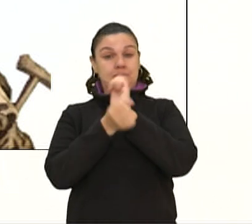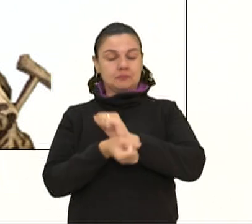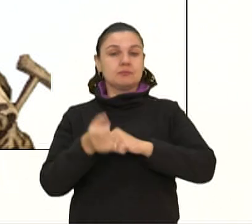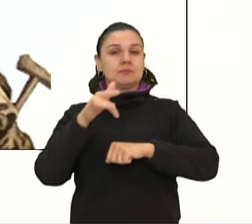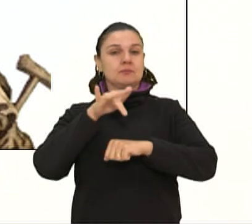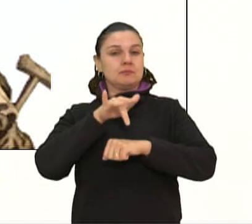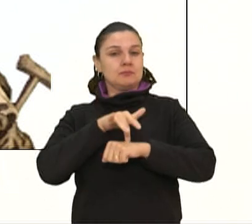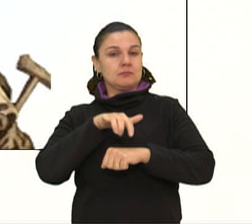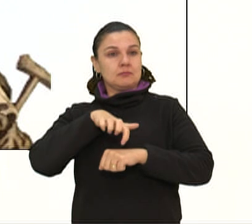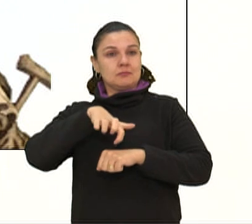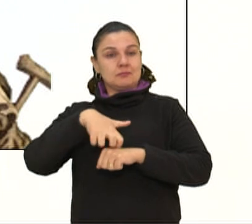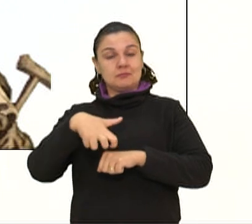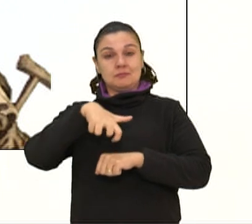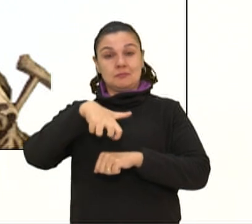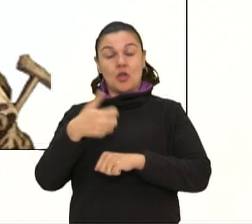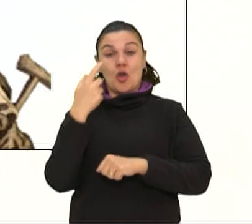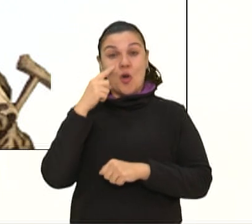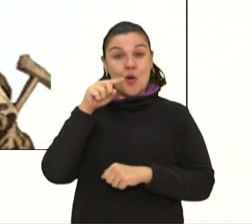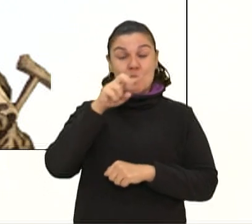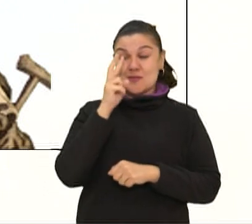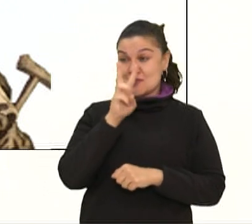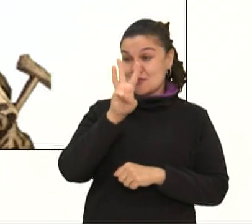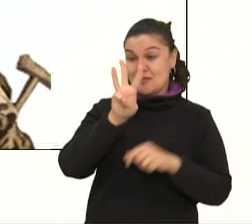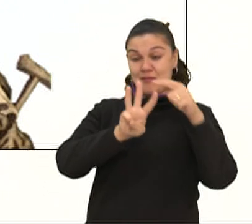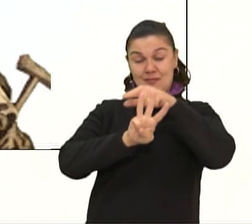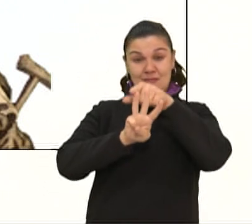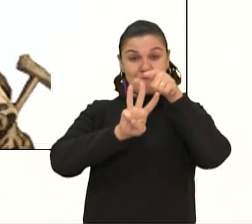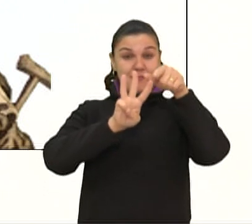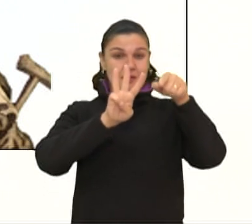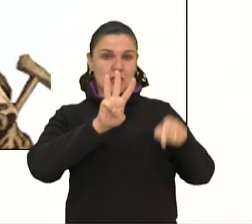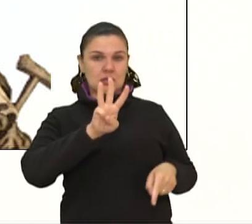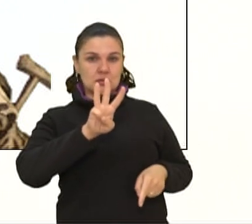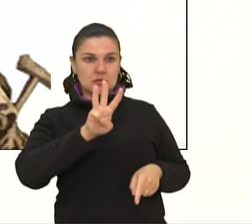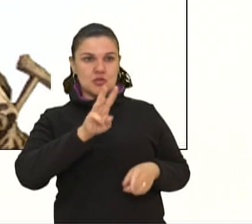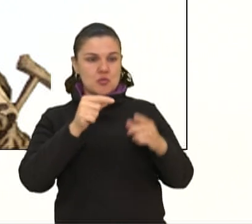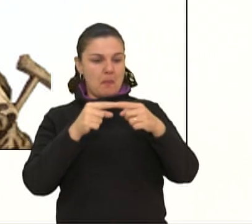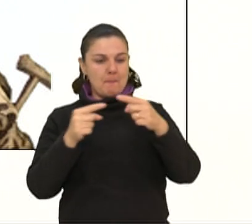do imperador, mas foi condenado à morte.